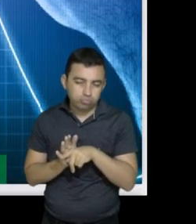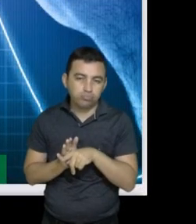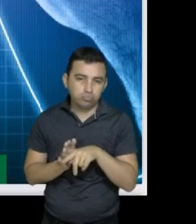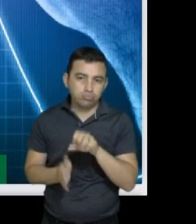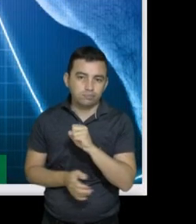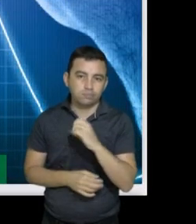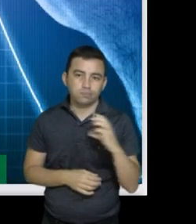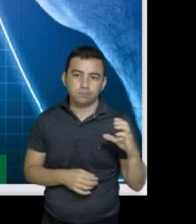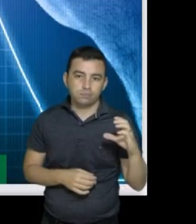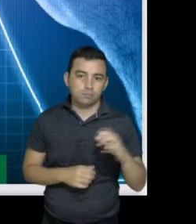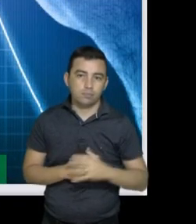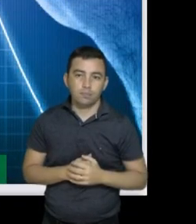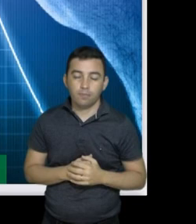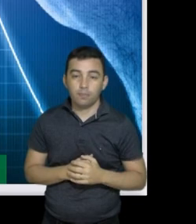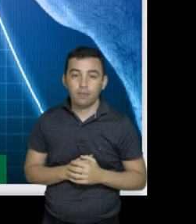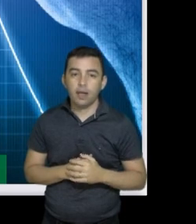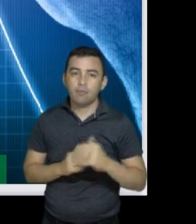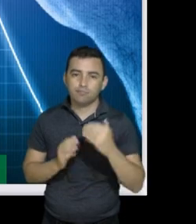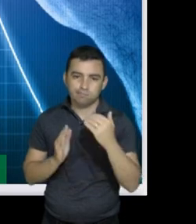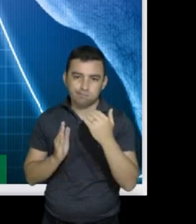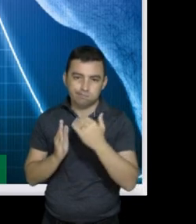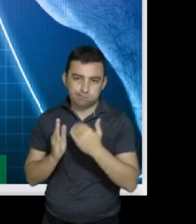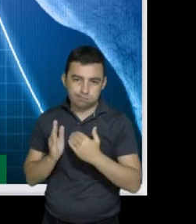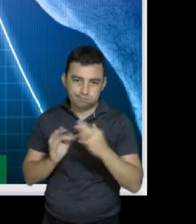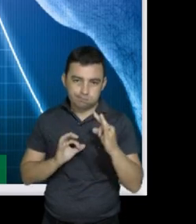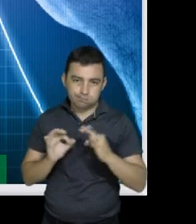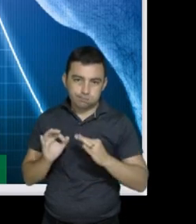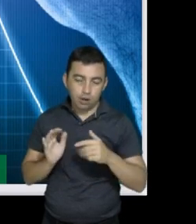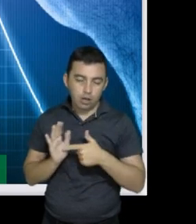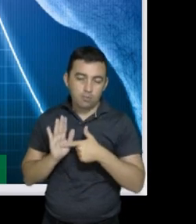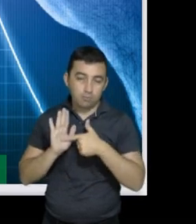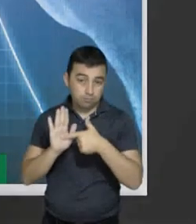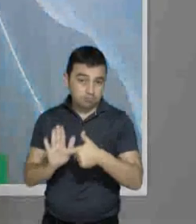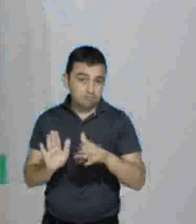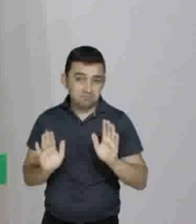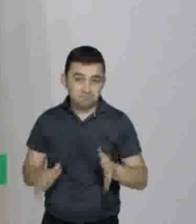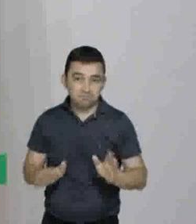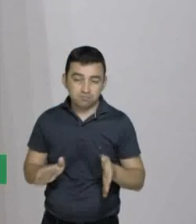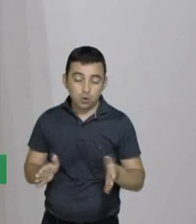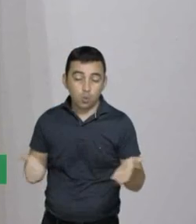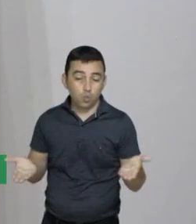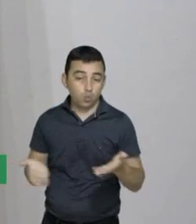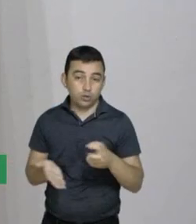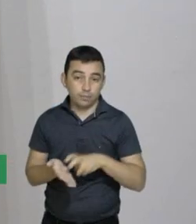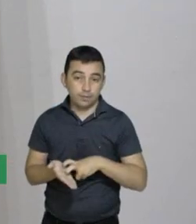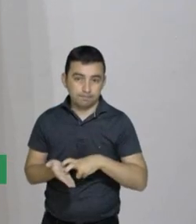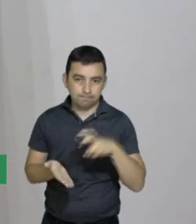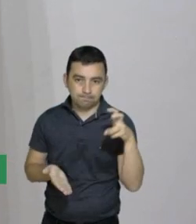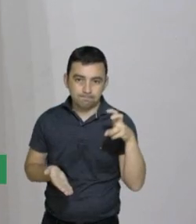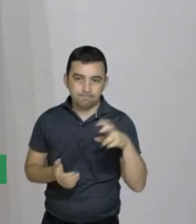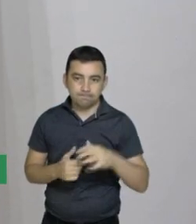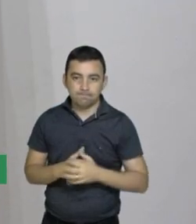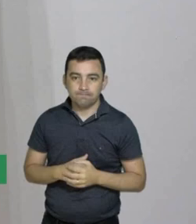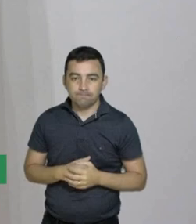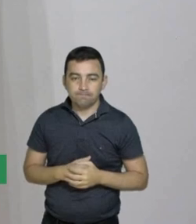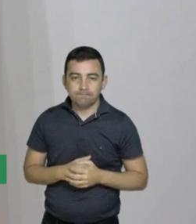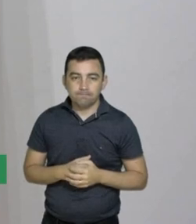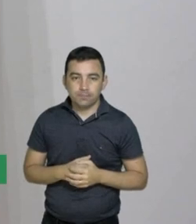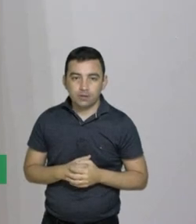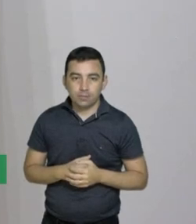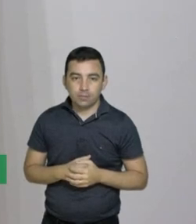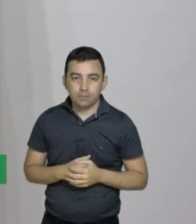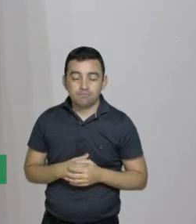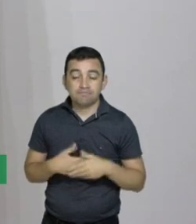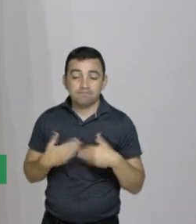plano foi apresentado nessa manhã e ele vai